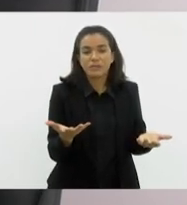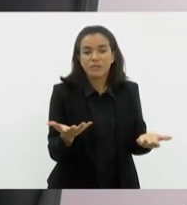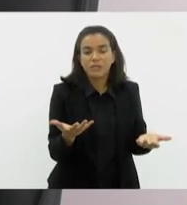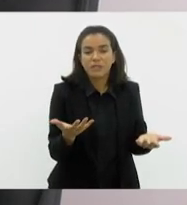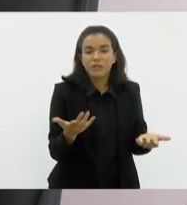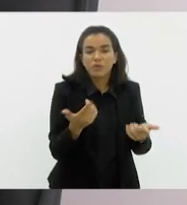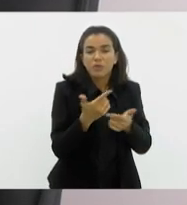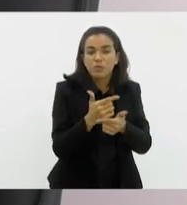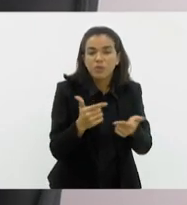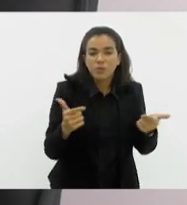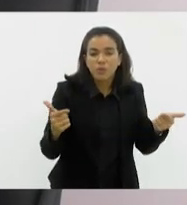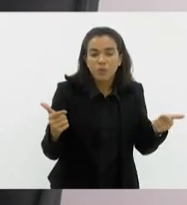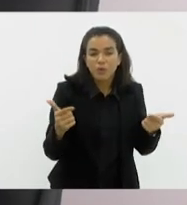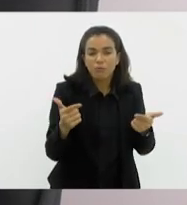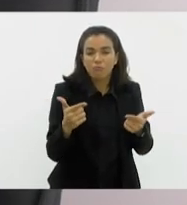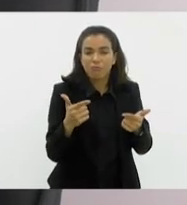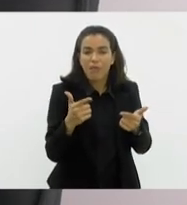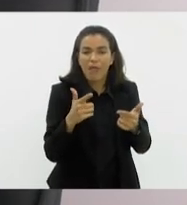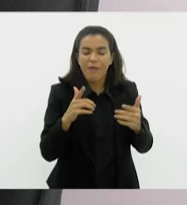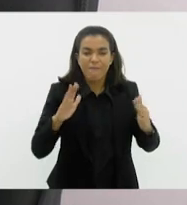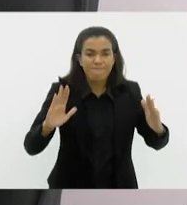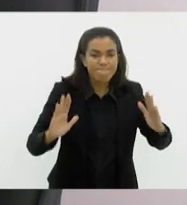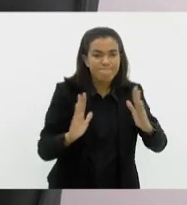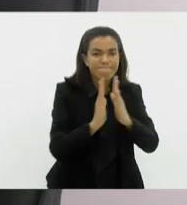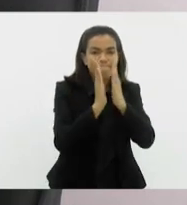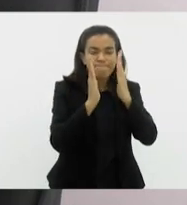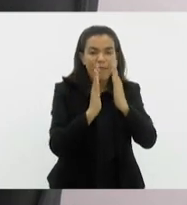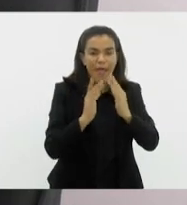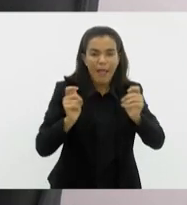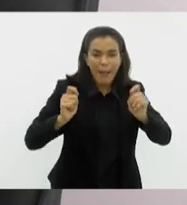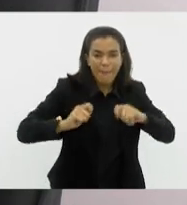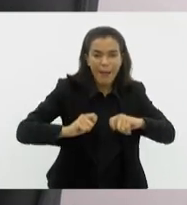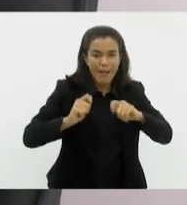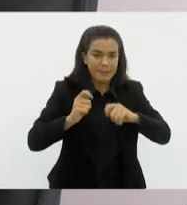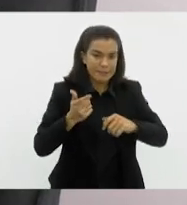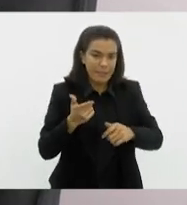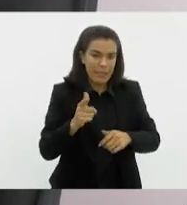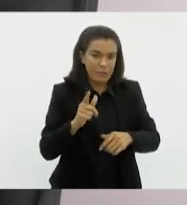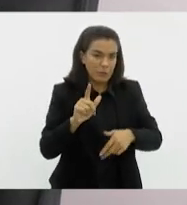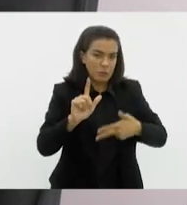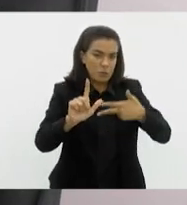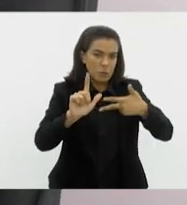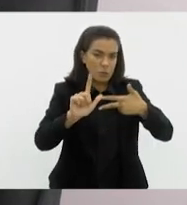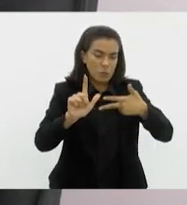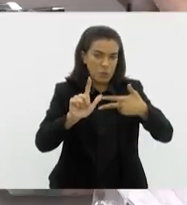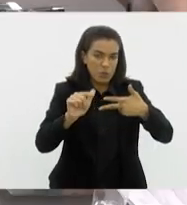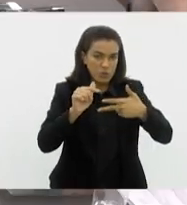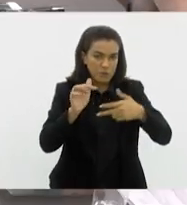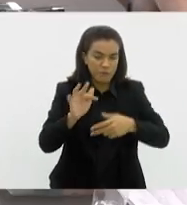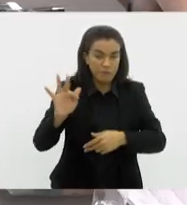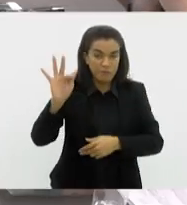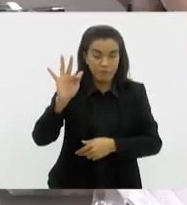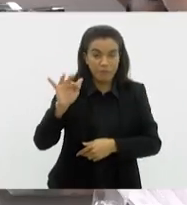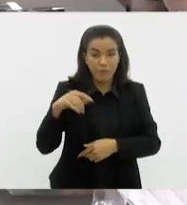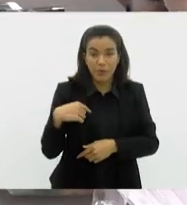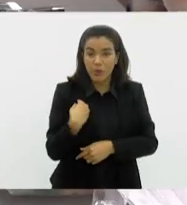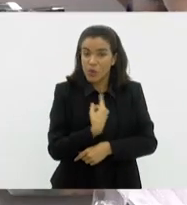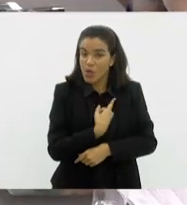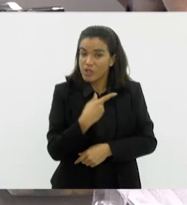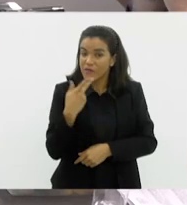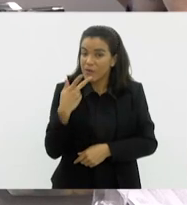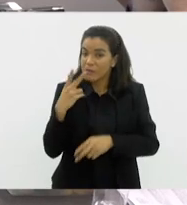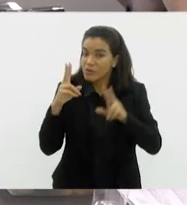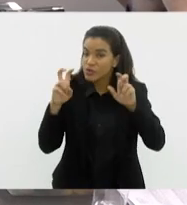nenhum tipo de afronta à capacidade legislativa do legislador federal, até porque a gente está navegando numa omissão,